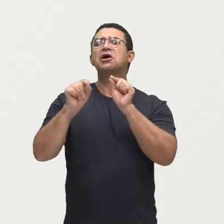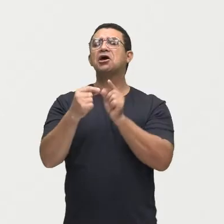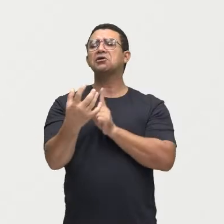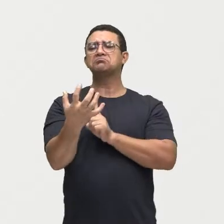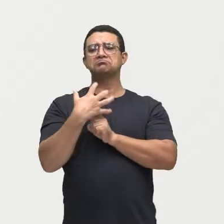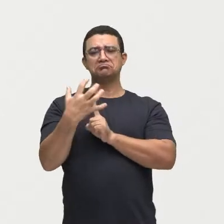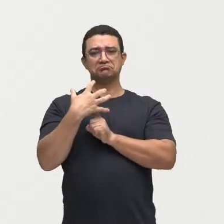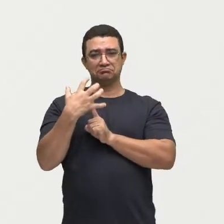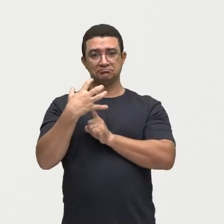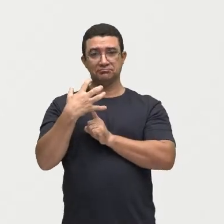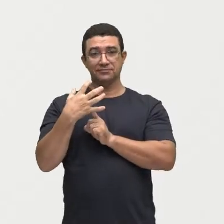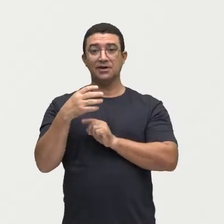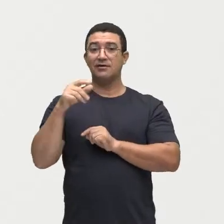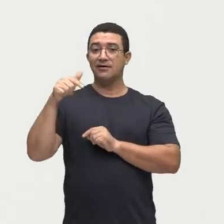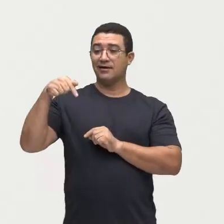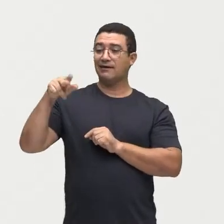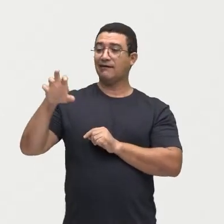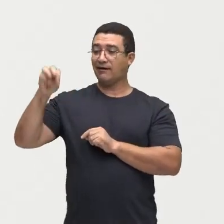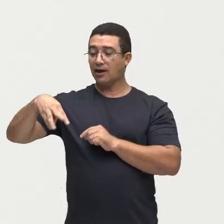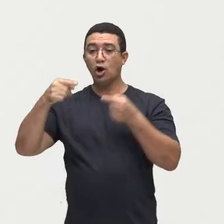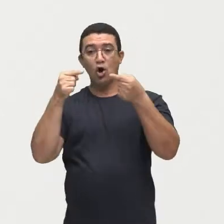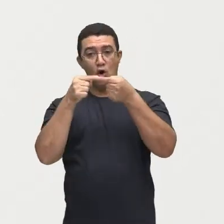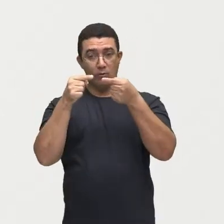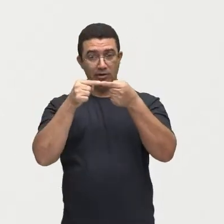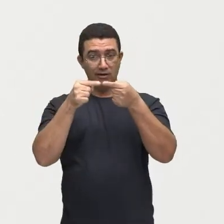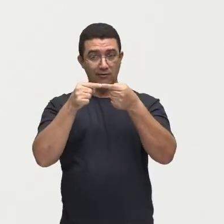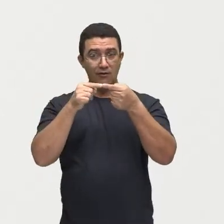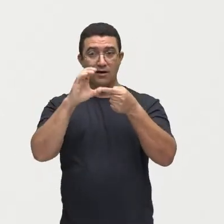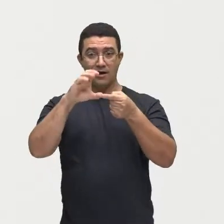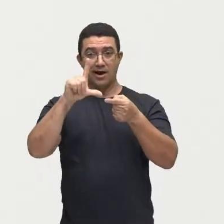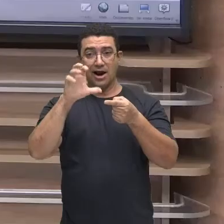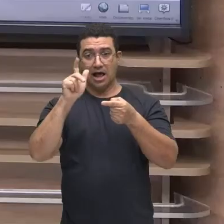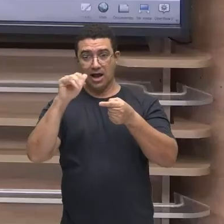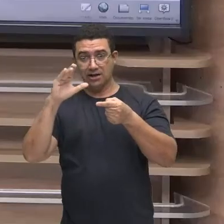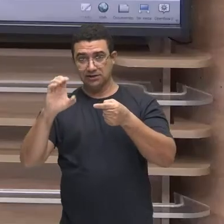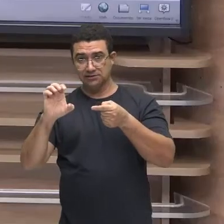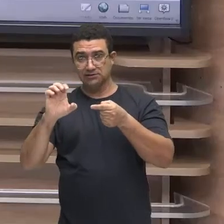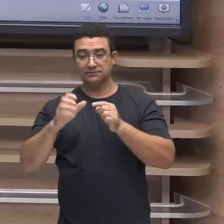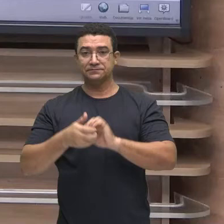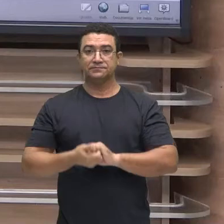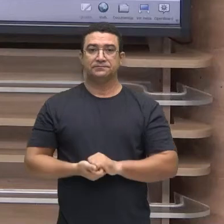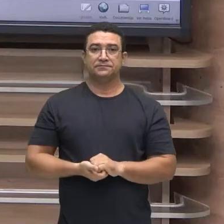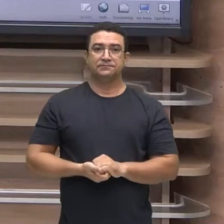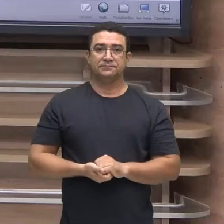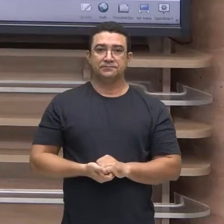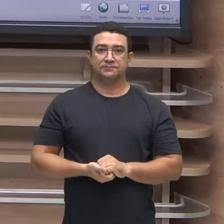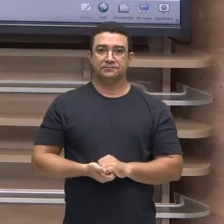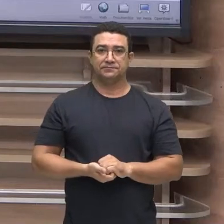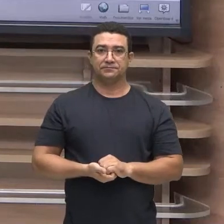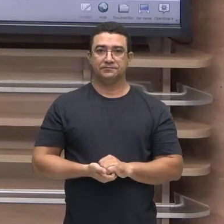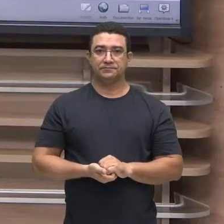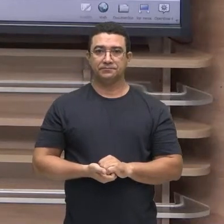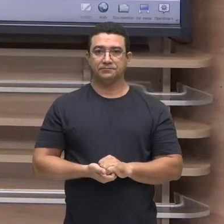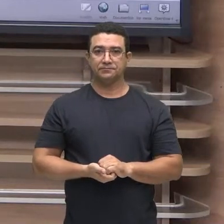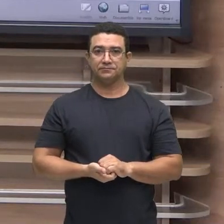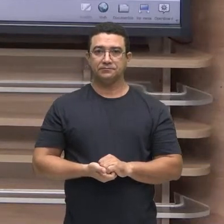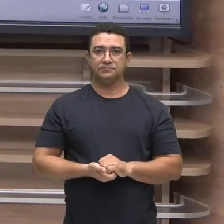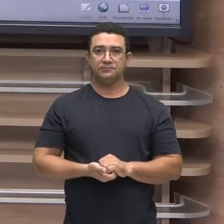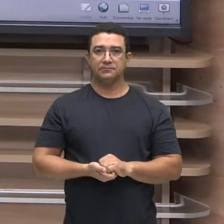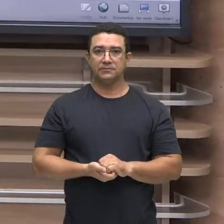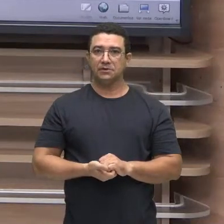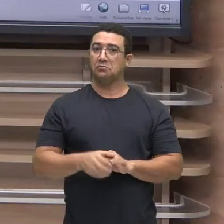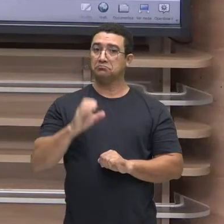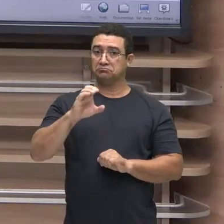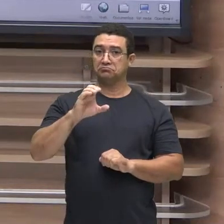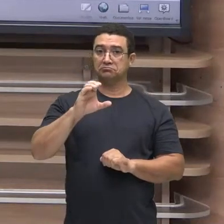refere a que palavra, a que termo? Clarice. Clarice, né? Posso dizer,